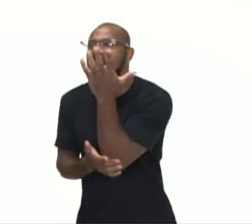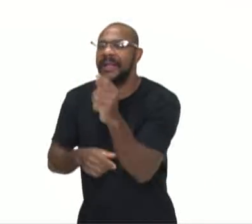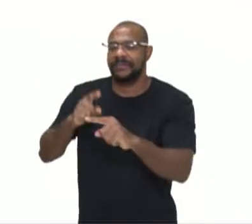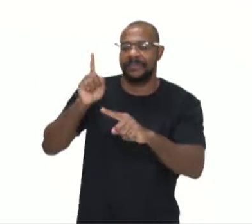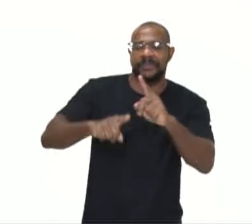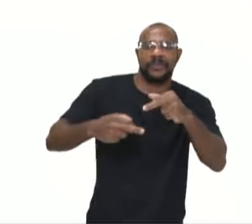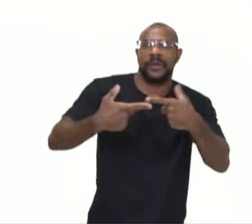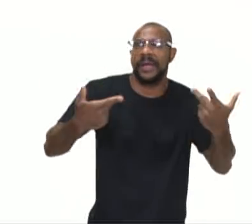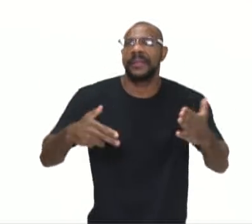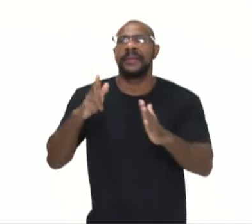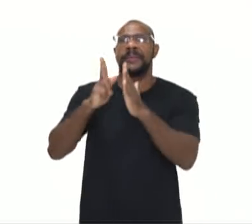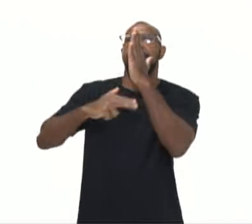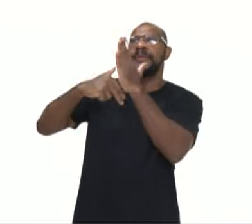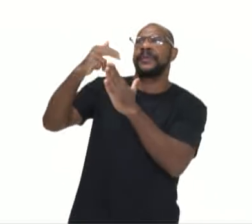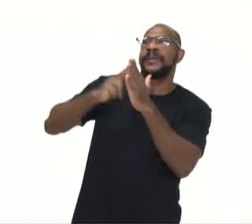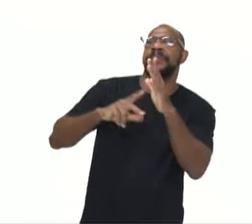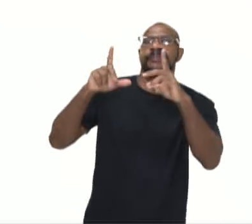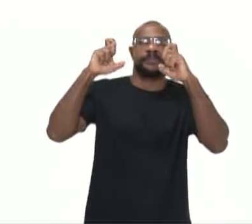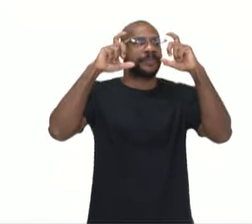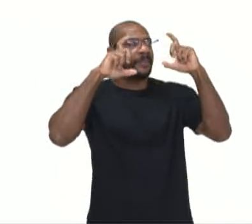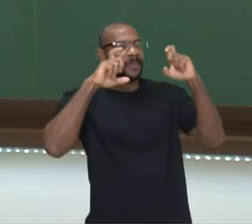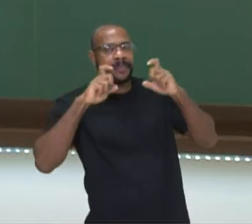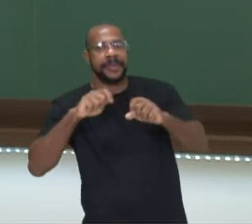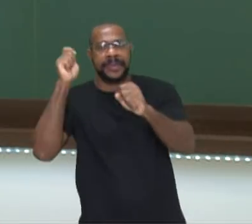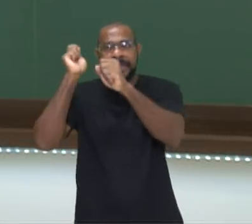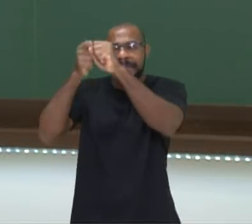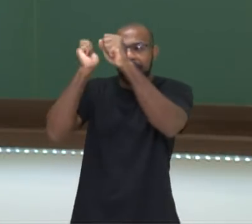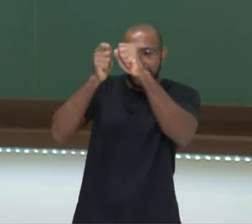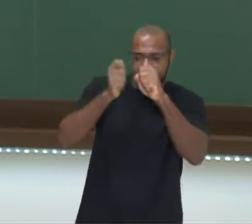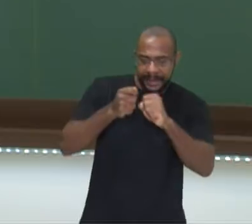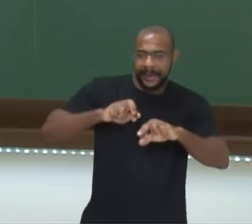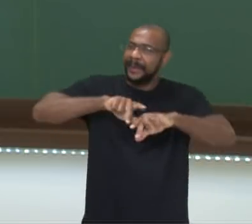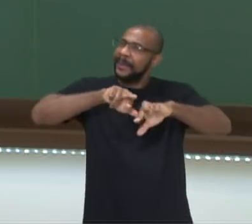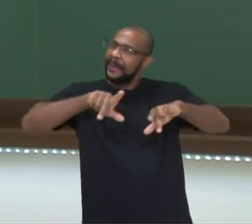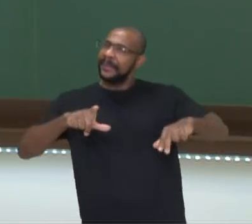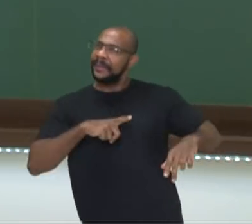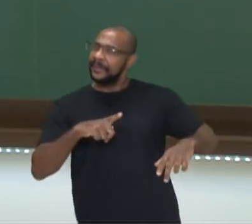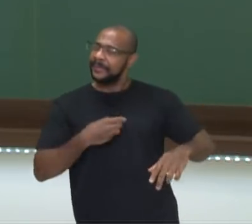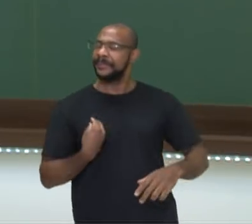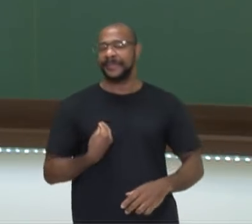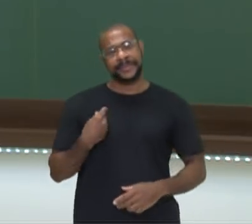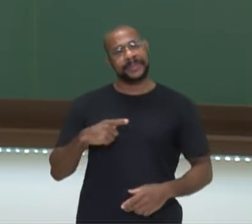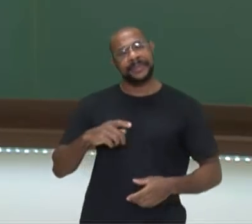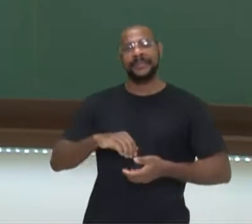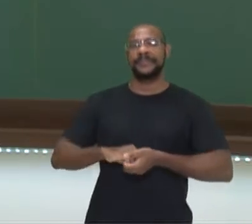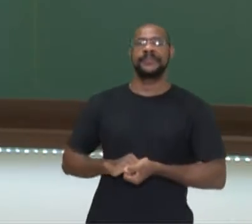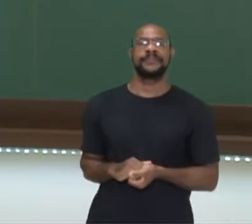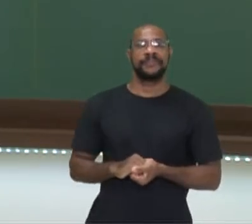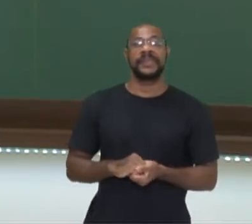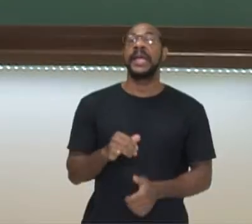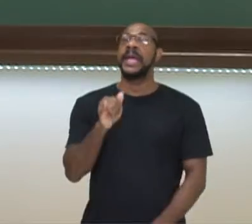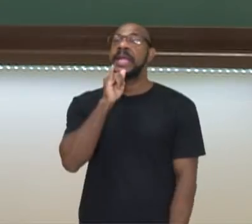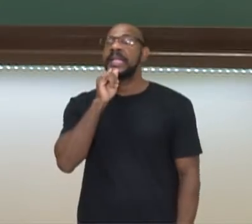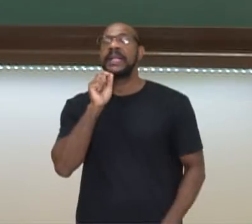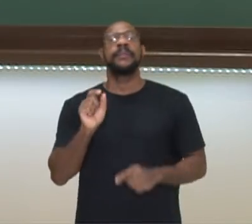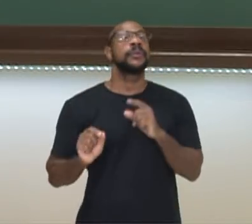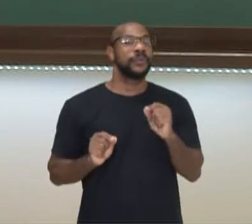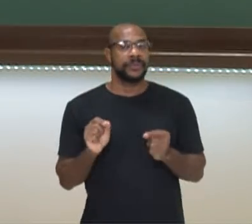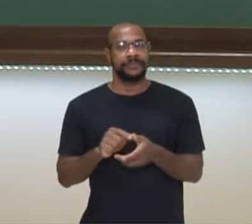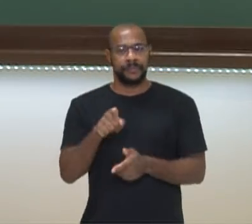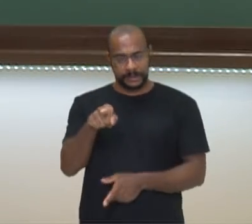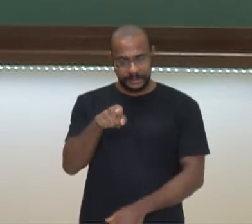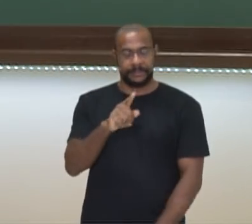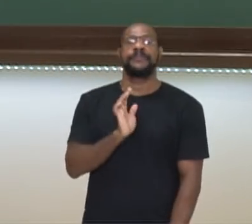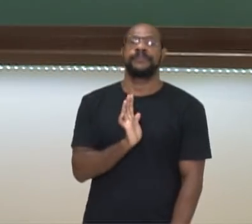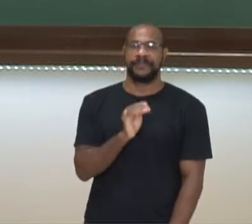como pinturas, fotografias, esculturas, etc. Eu quero dar um exemplo para você aqui. Imagine